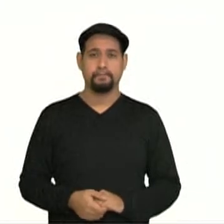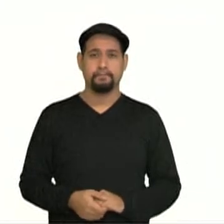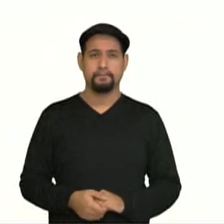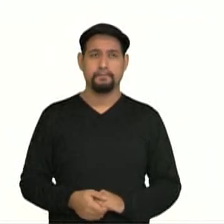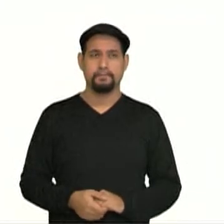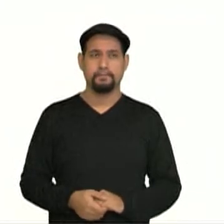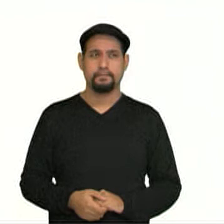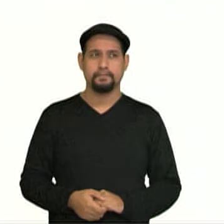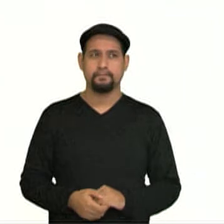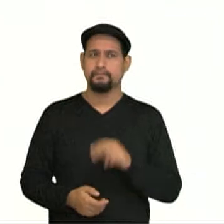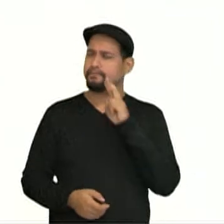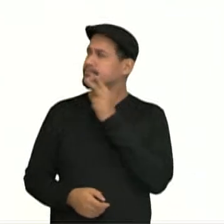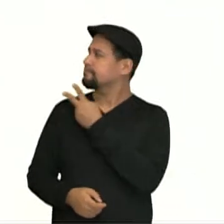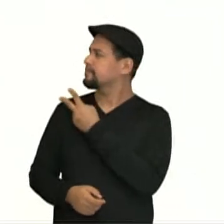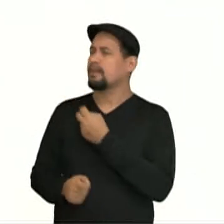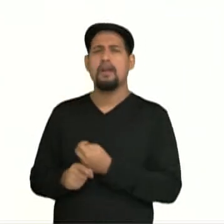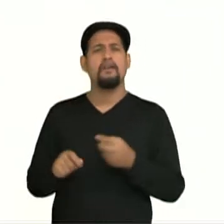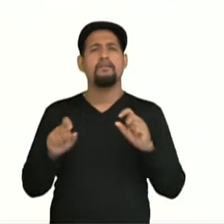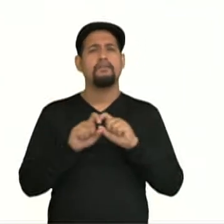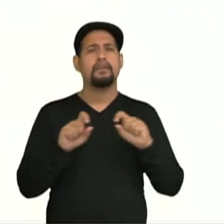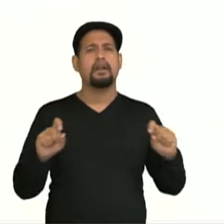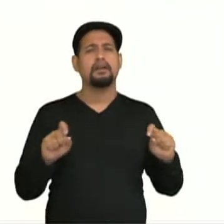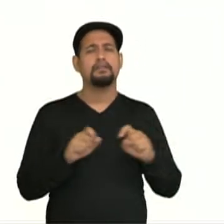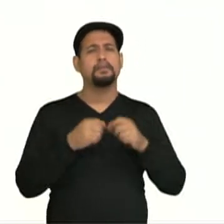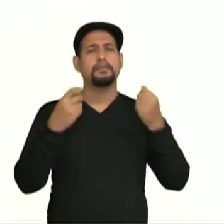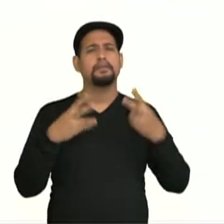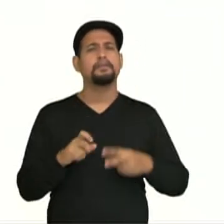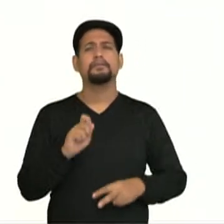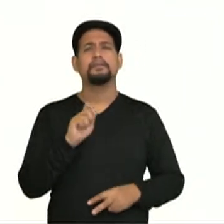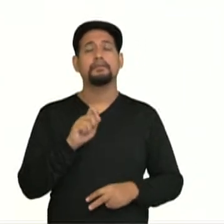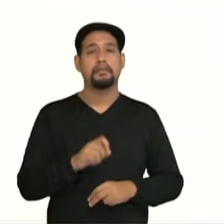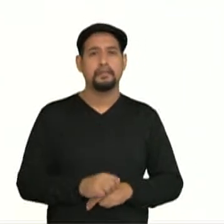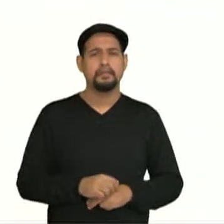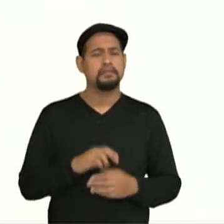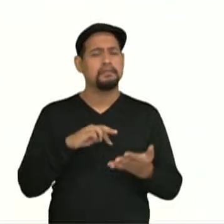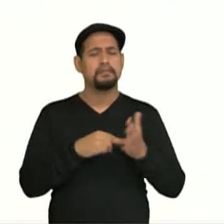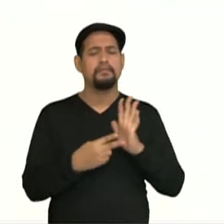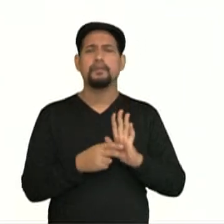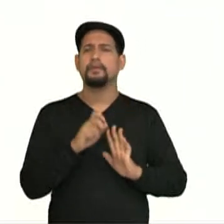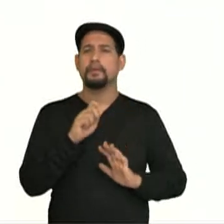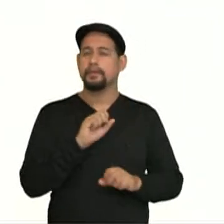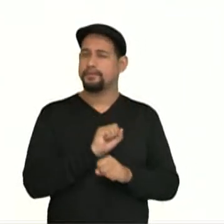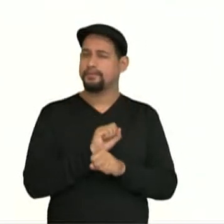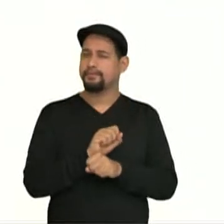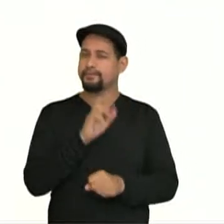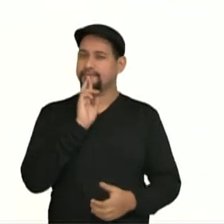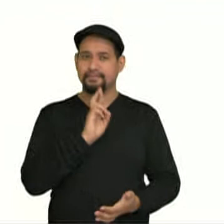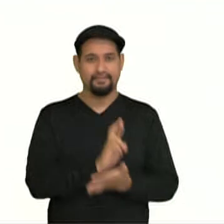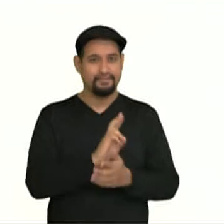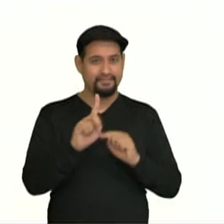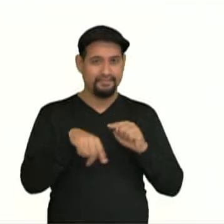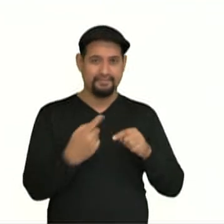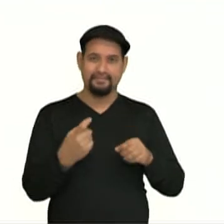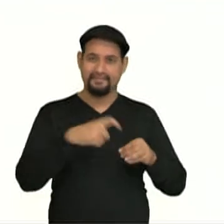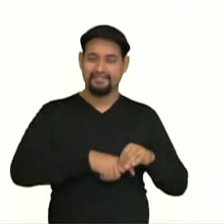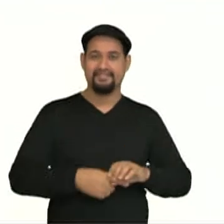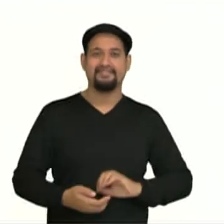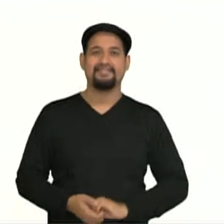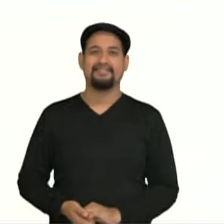Hang in there, baby. O que a frase que Garfield diz, could be worse, quer dizer? Vou dar um tempinho para vocês responderem e a gente já